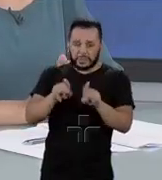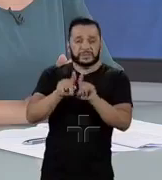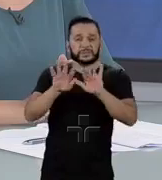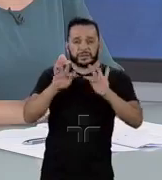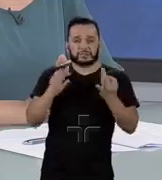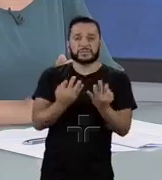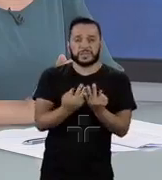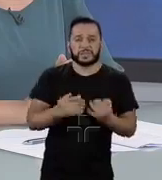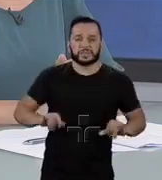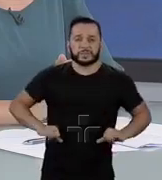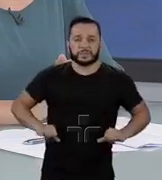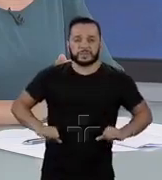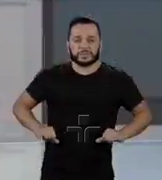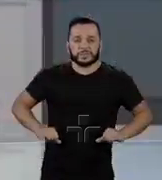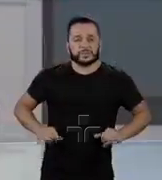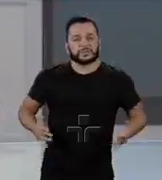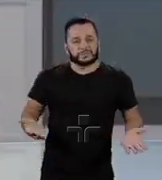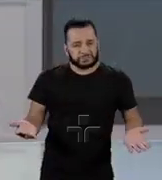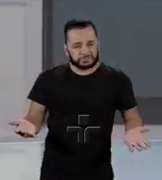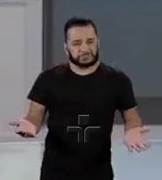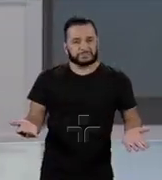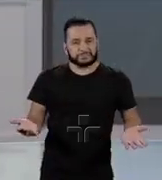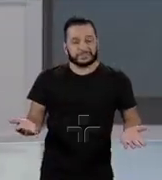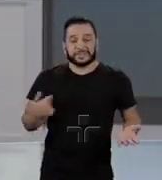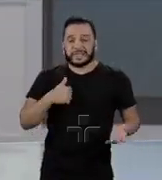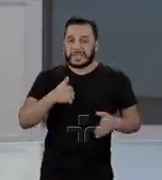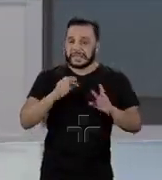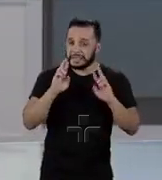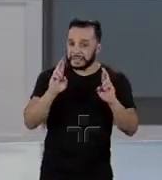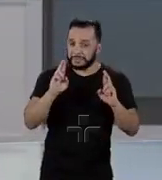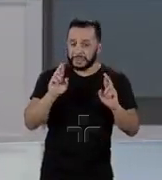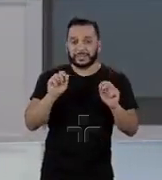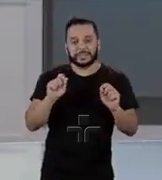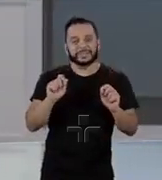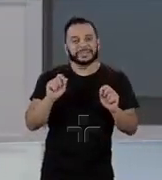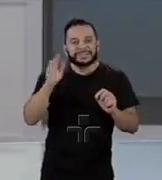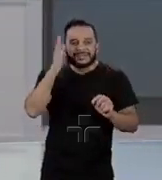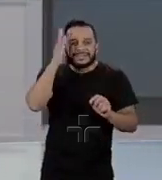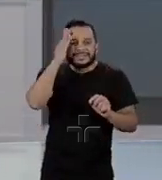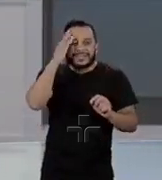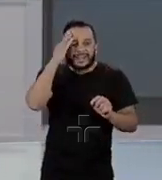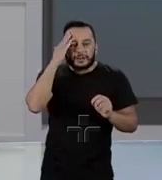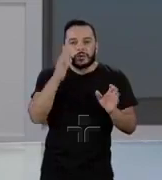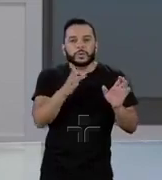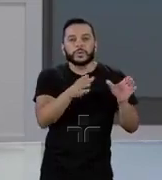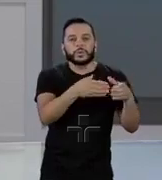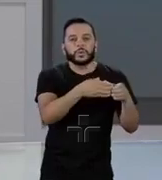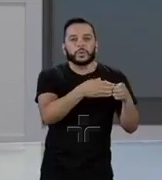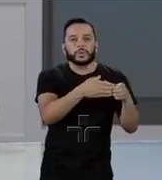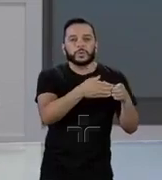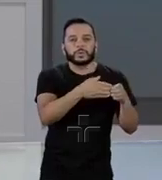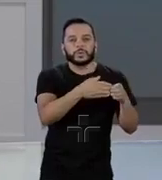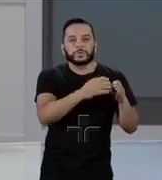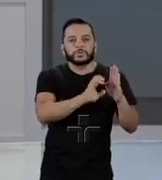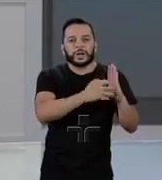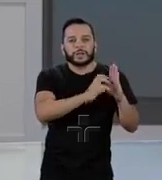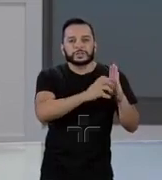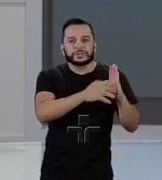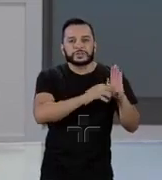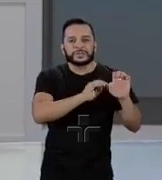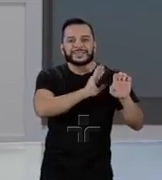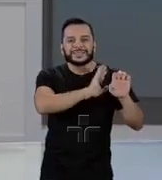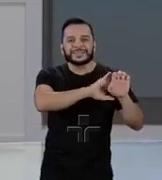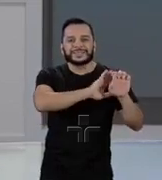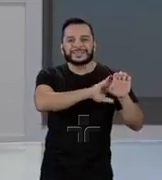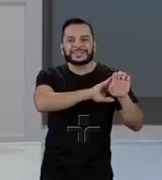eu espero que os grupos mais à esquerda não caiam na besteira de pegar essa tragédia